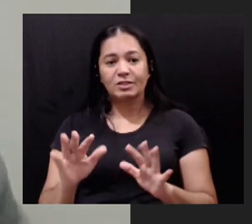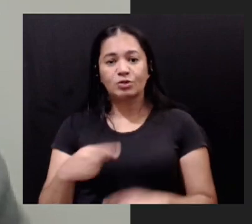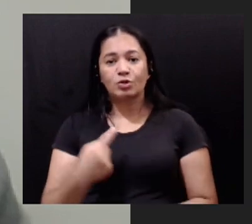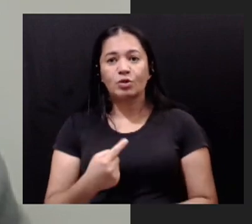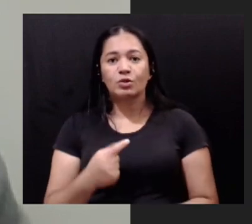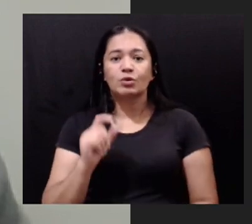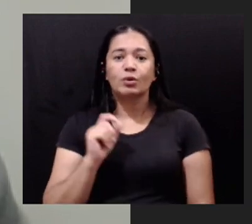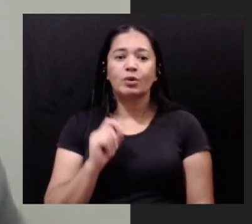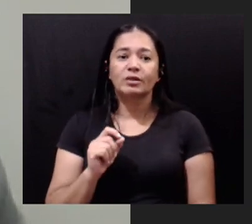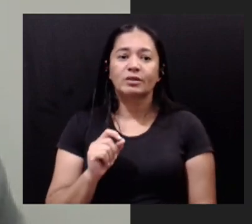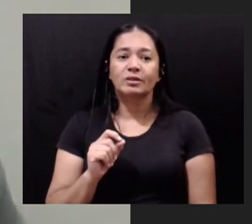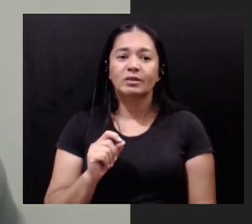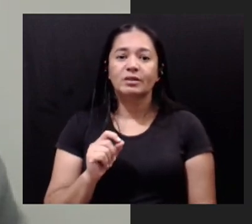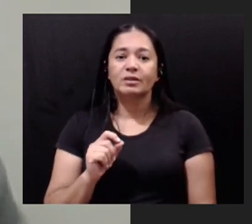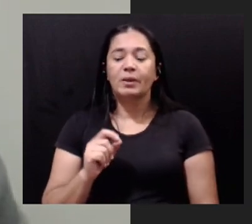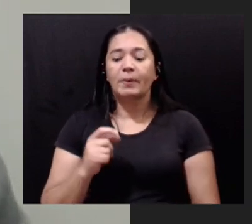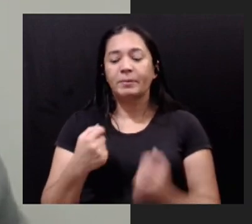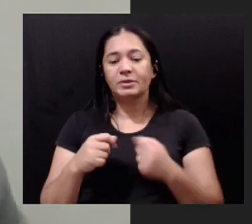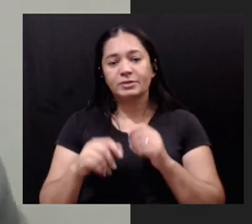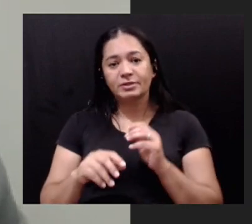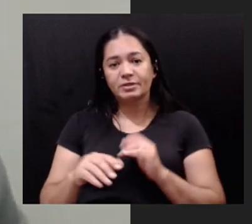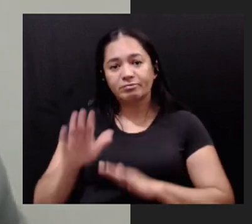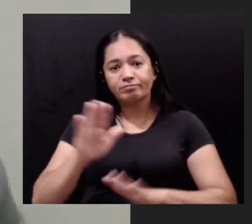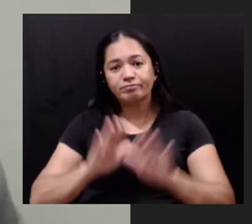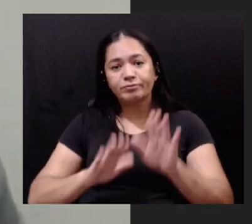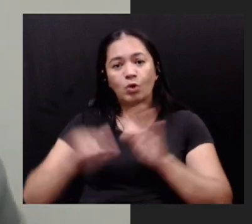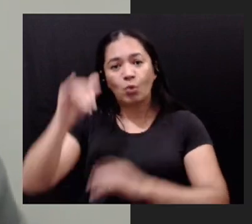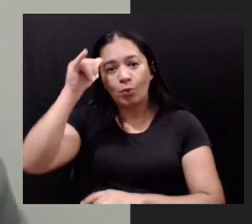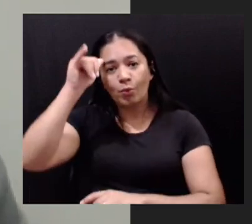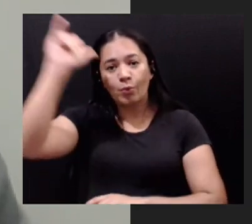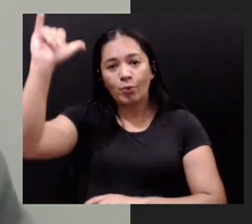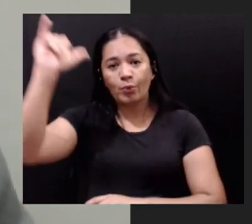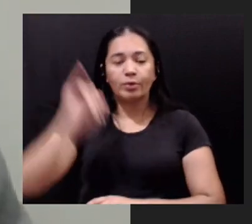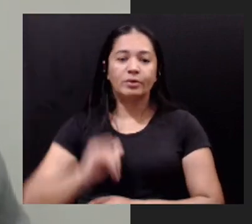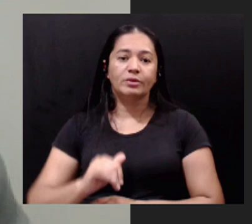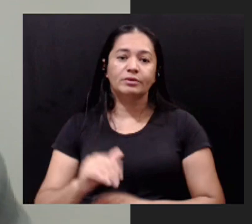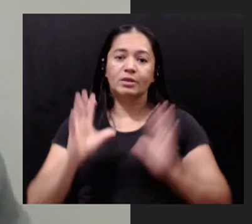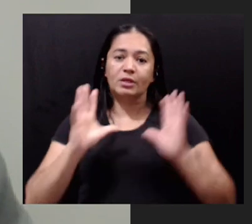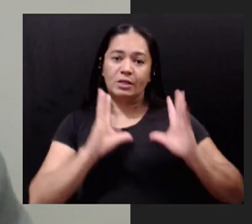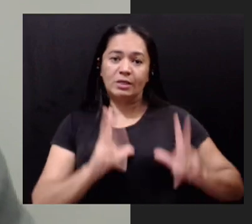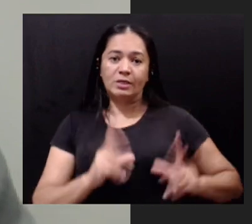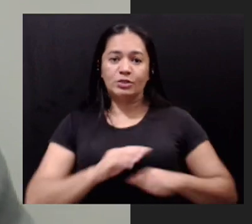medidas de prevenção ali, né, que a higiene das mãos,